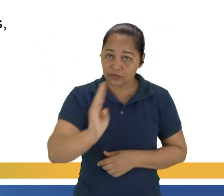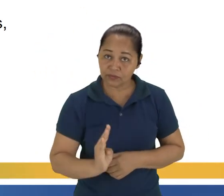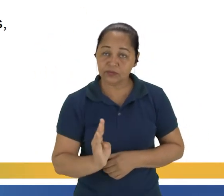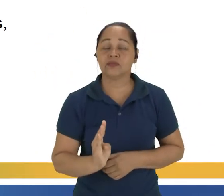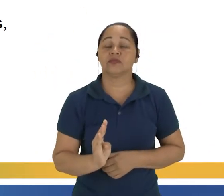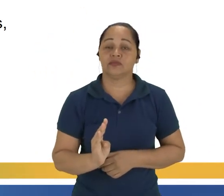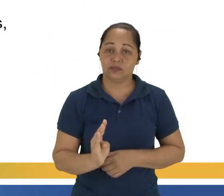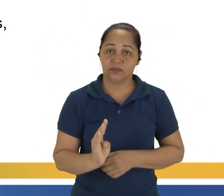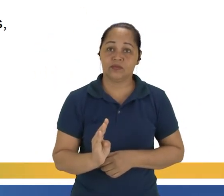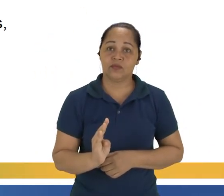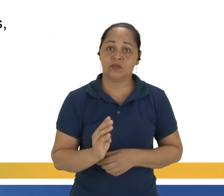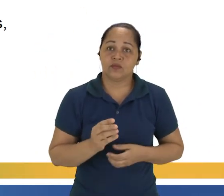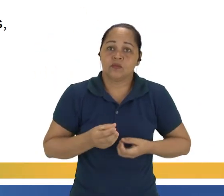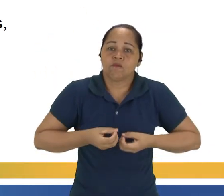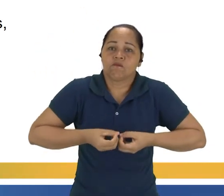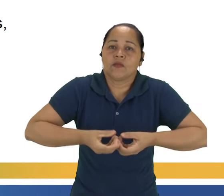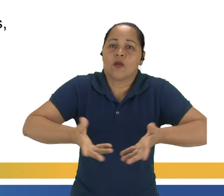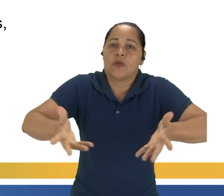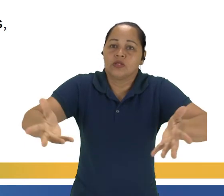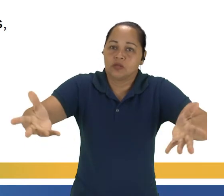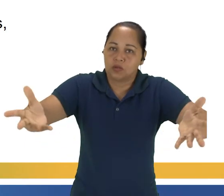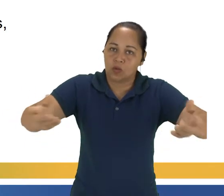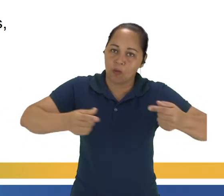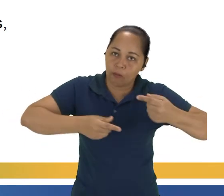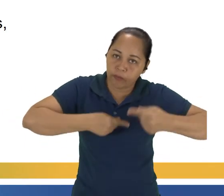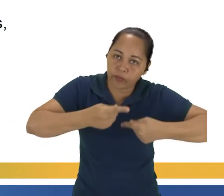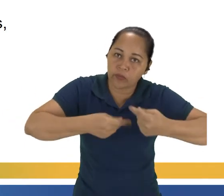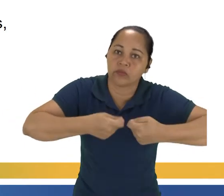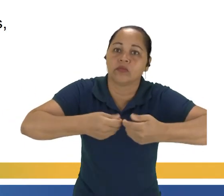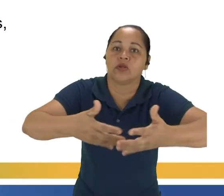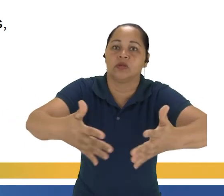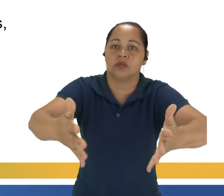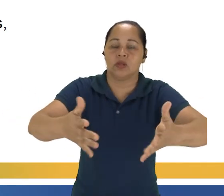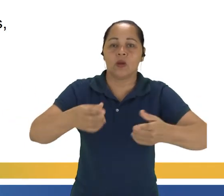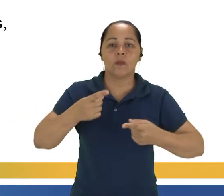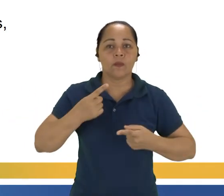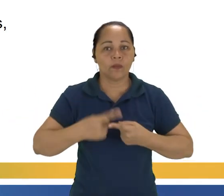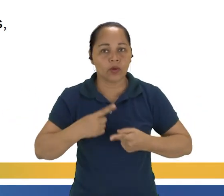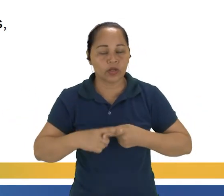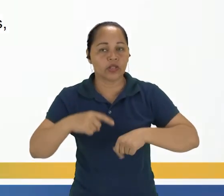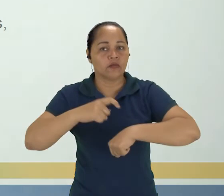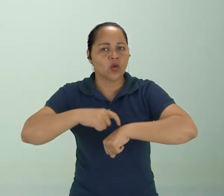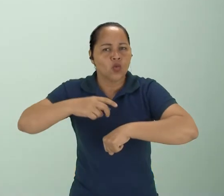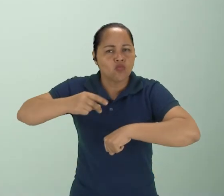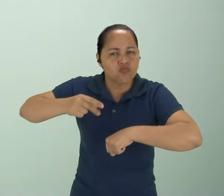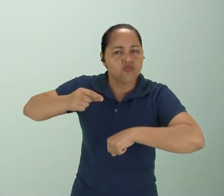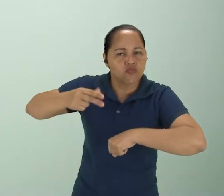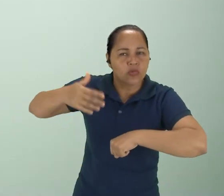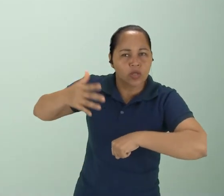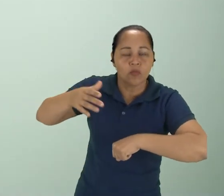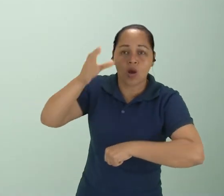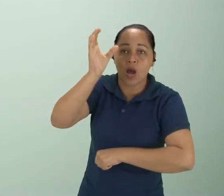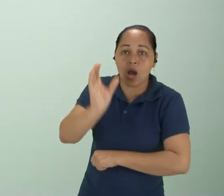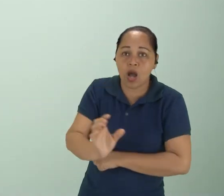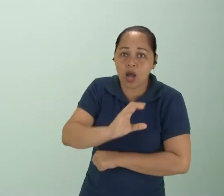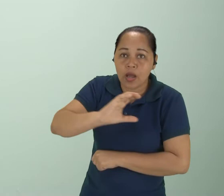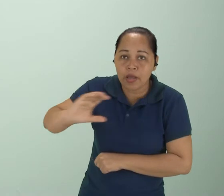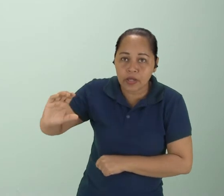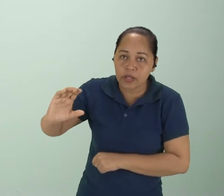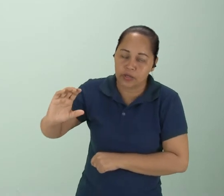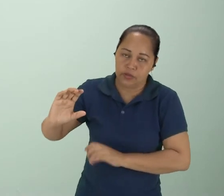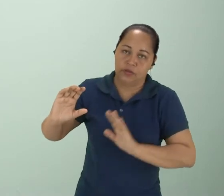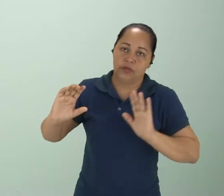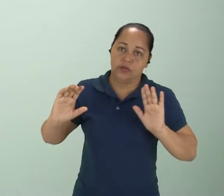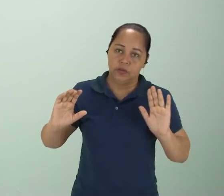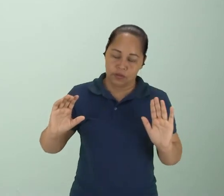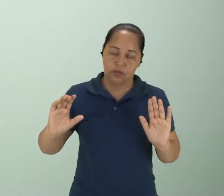margens, tá? Por que deixar às margens? Porque não é levado em conta. Teve um período que a igreja tomou de conta,